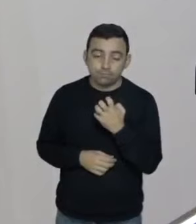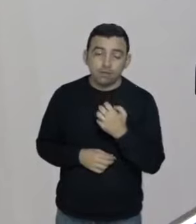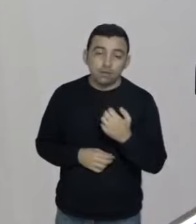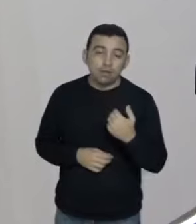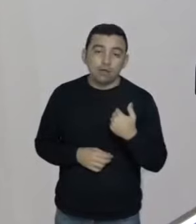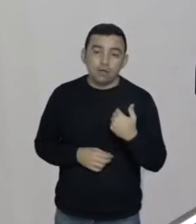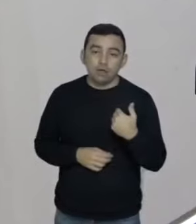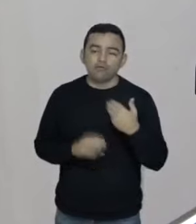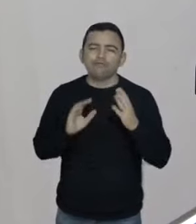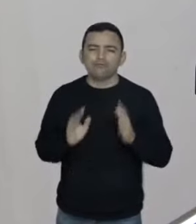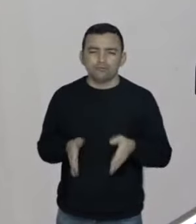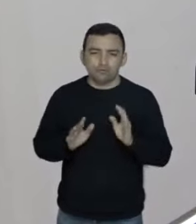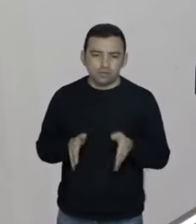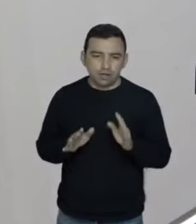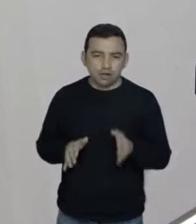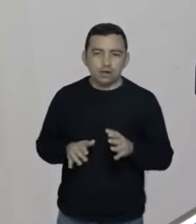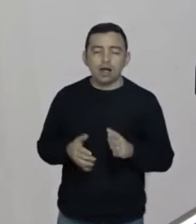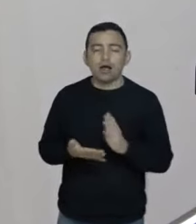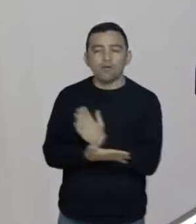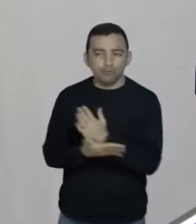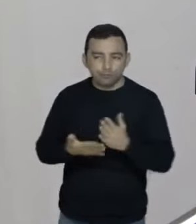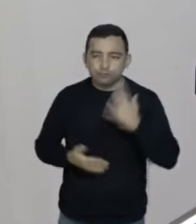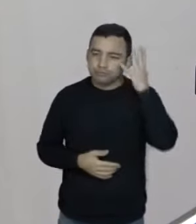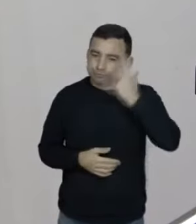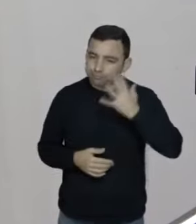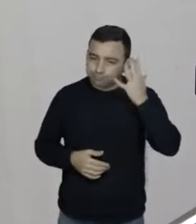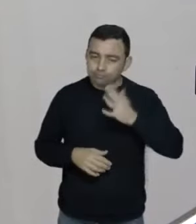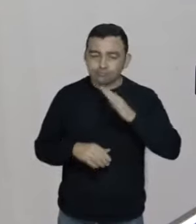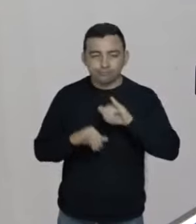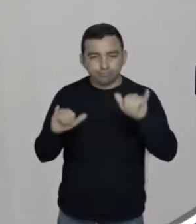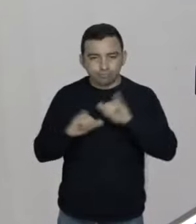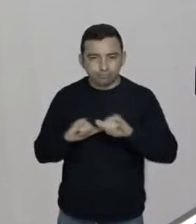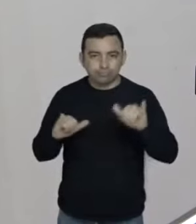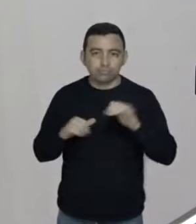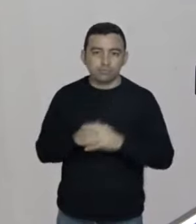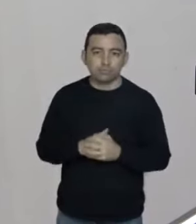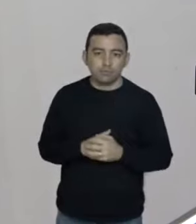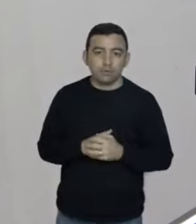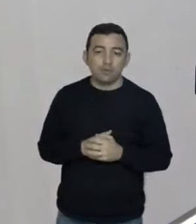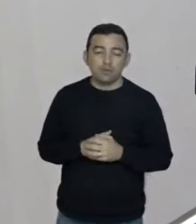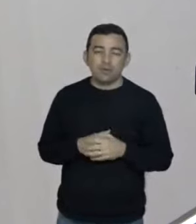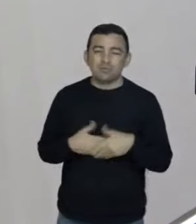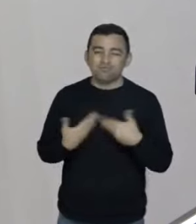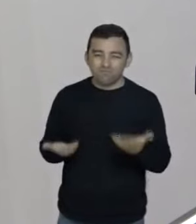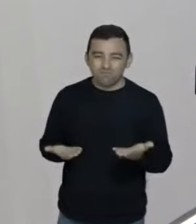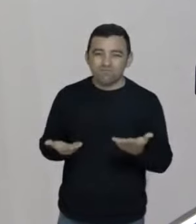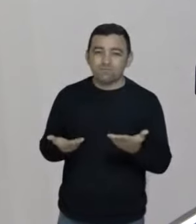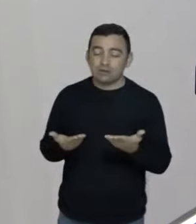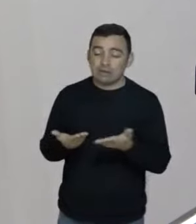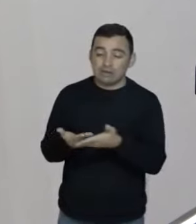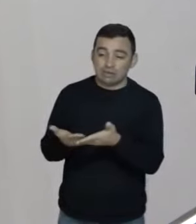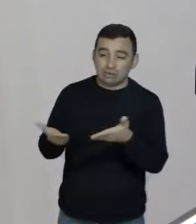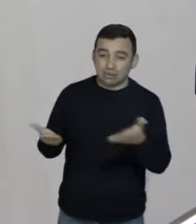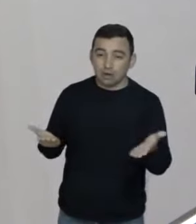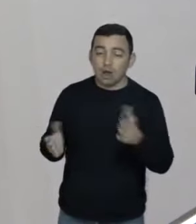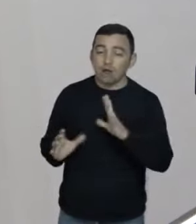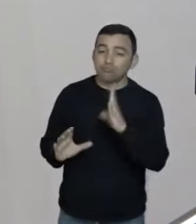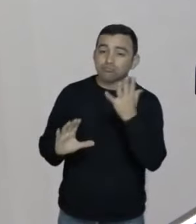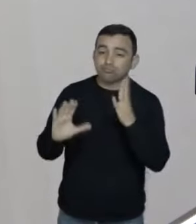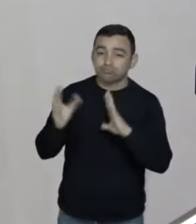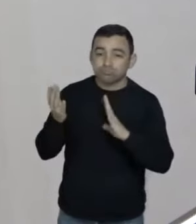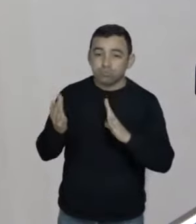fiz algumas outras falas nesse sentido que é referente as condições e a situação de